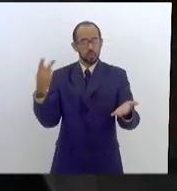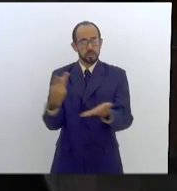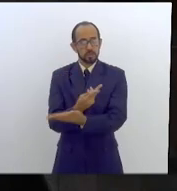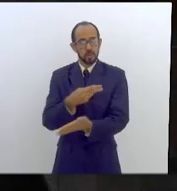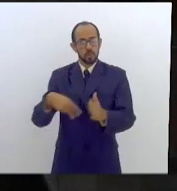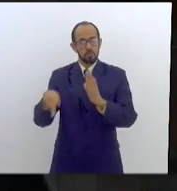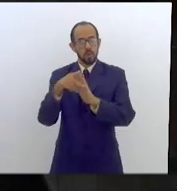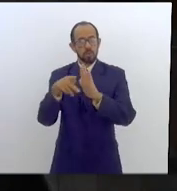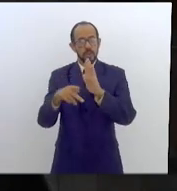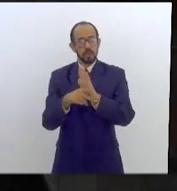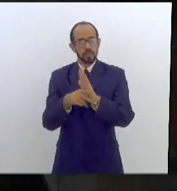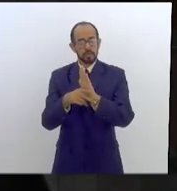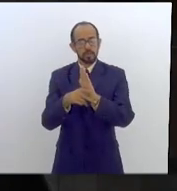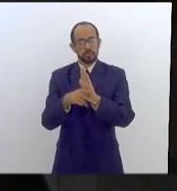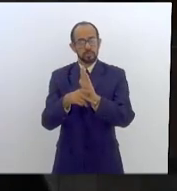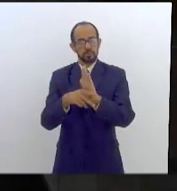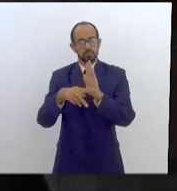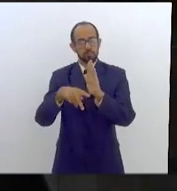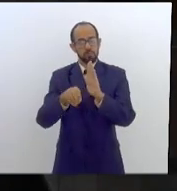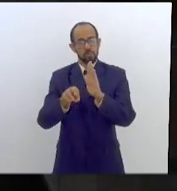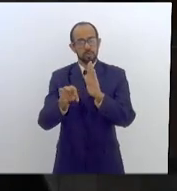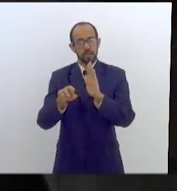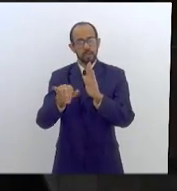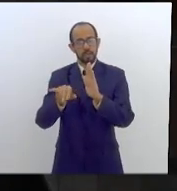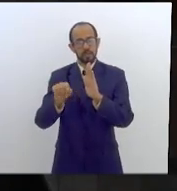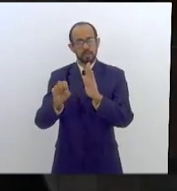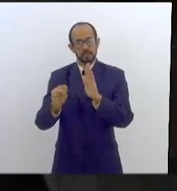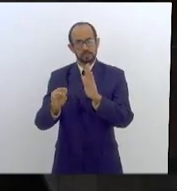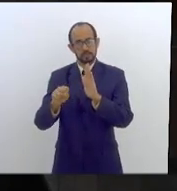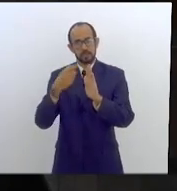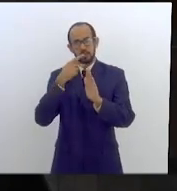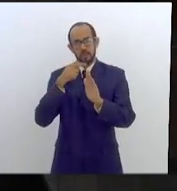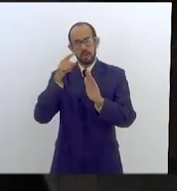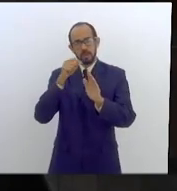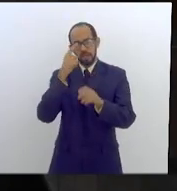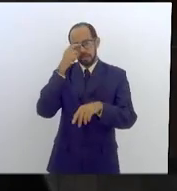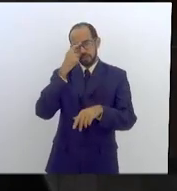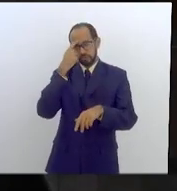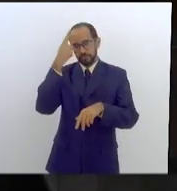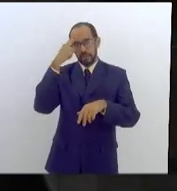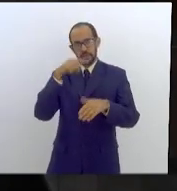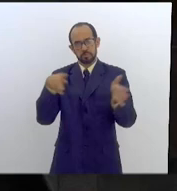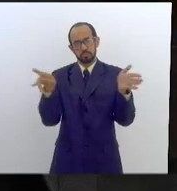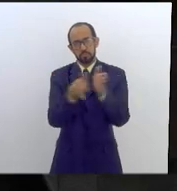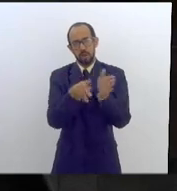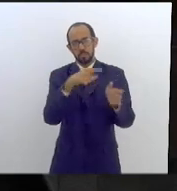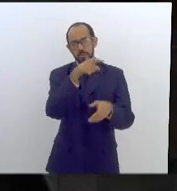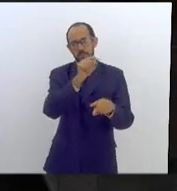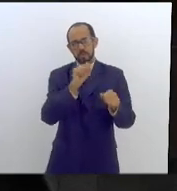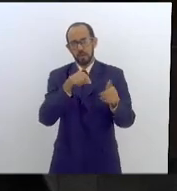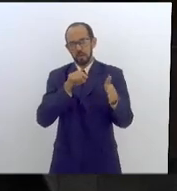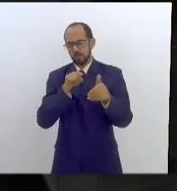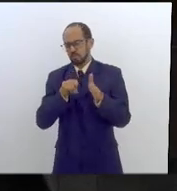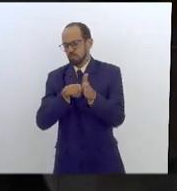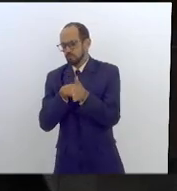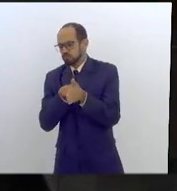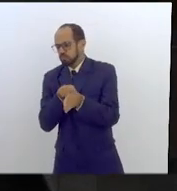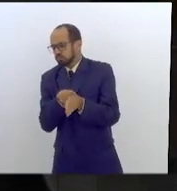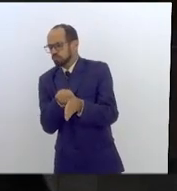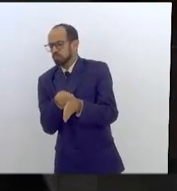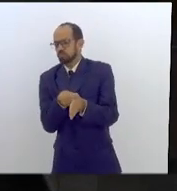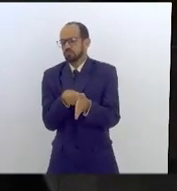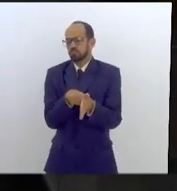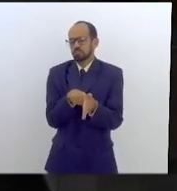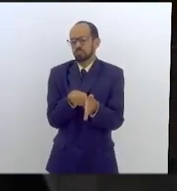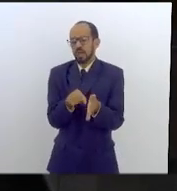criando algo que eu chamaria aqui de tribunais ideológicos para para monitorar né as